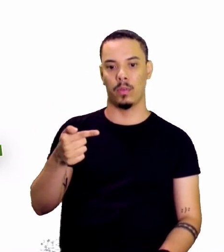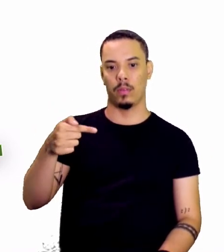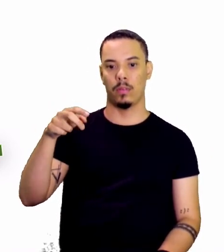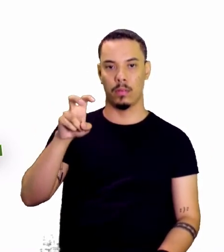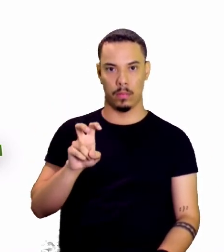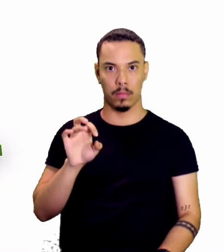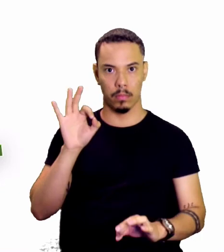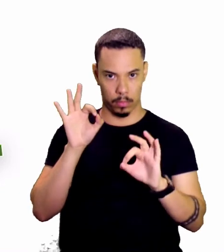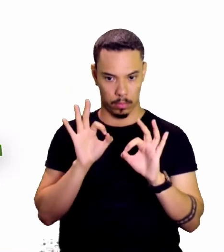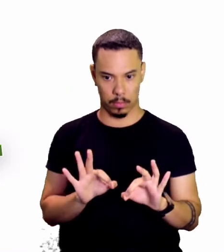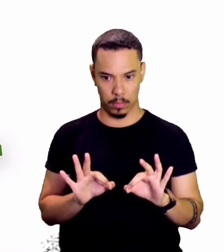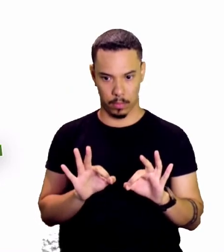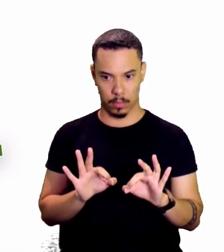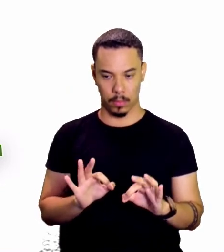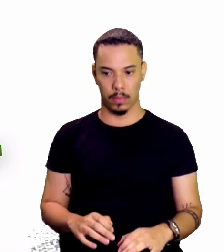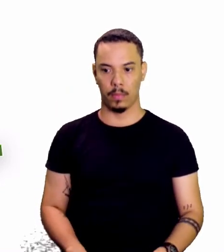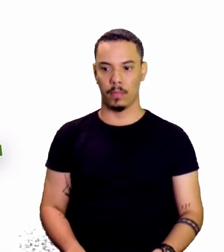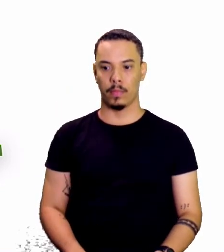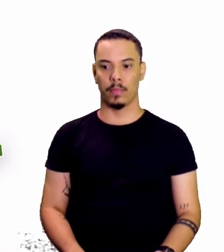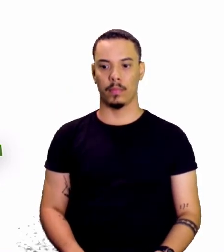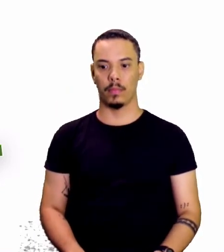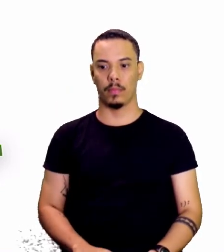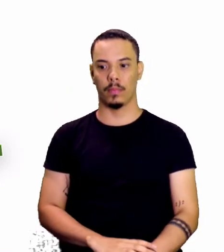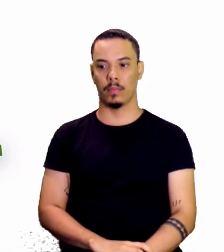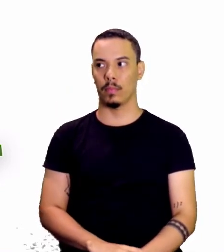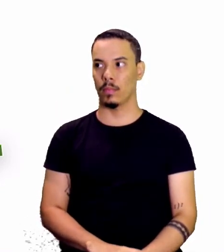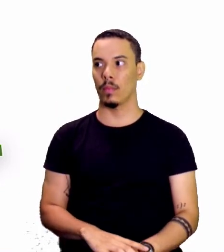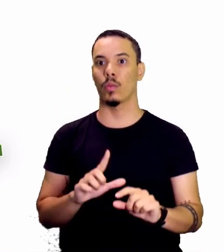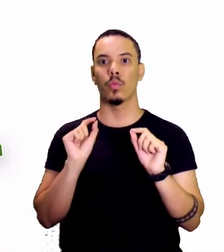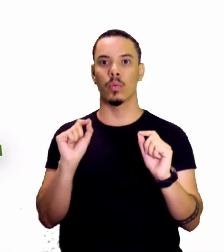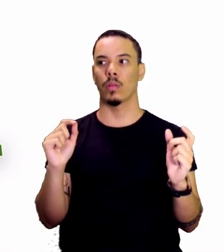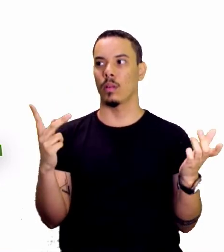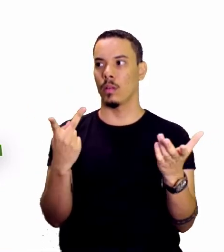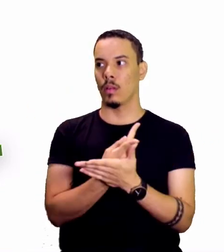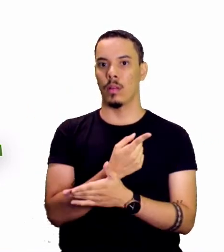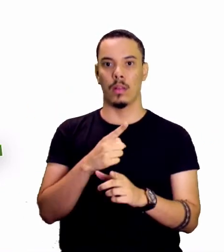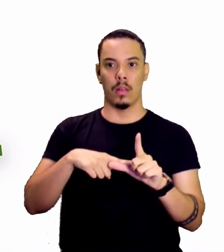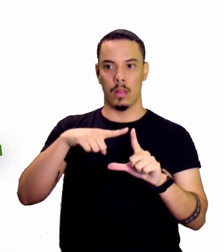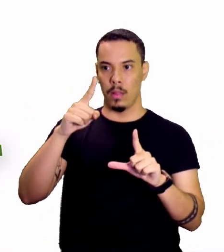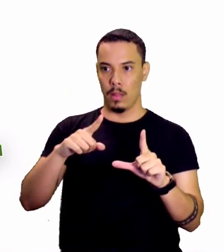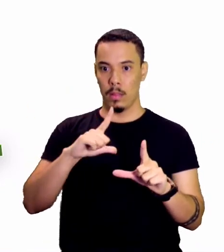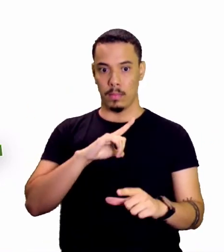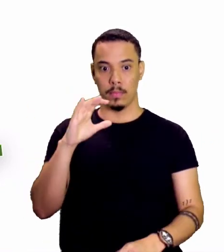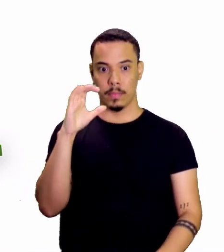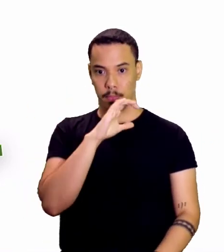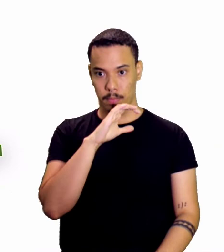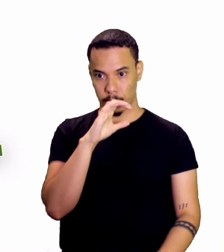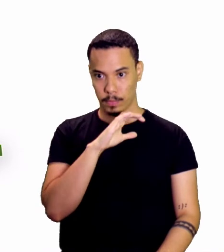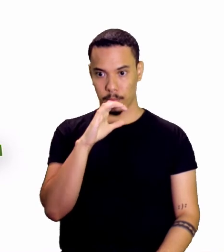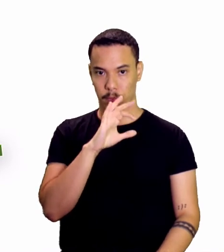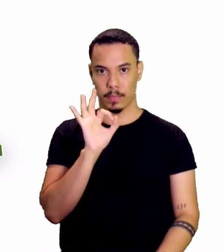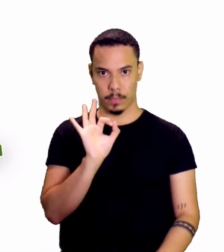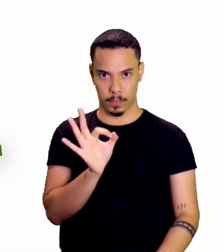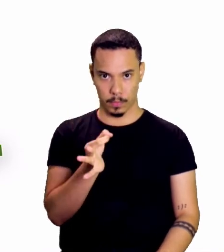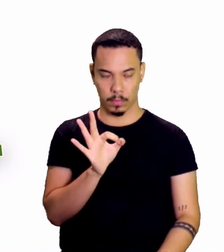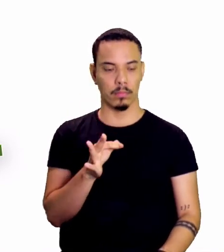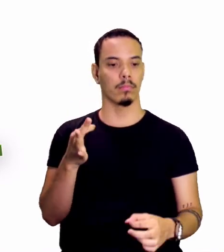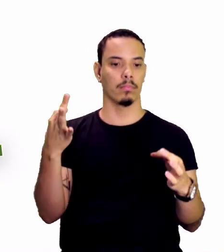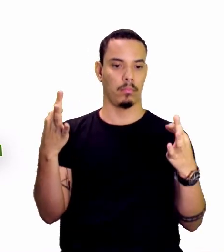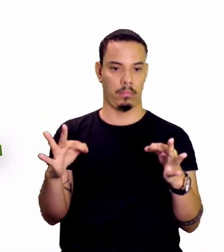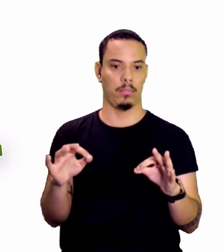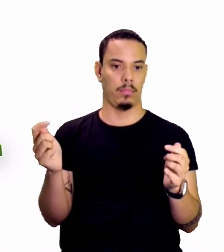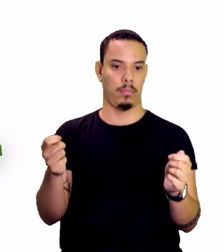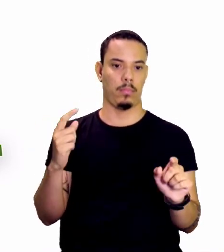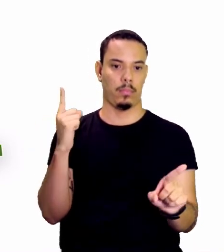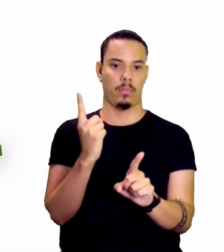certinho então pessoal que que vai acontecer aqui esse gráfico ele é de velocidade né com certeza